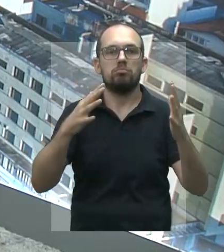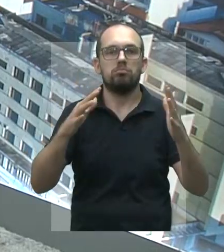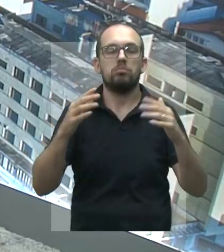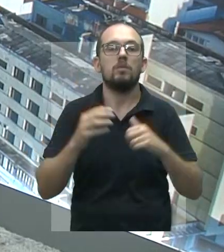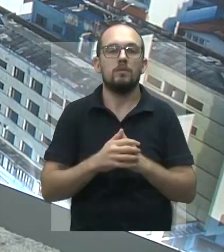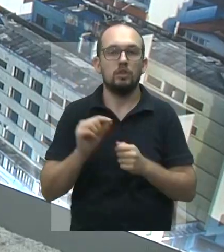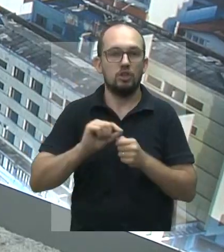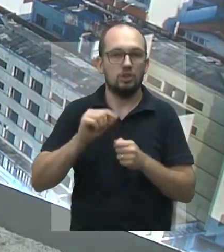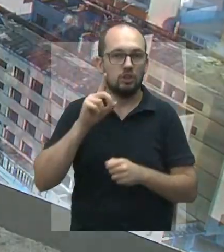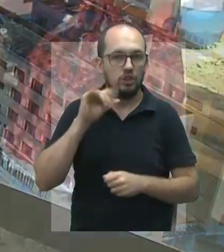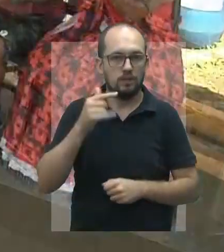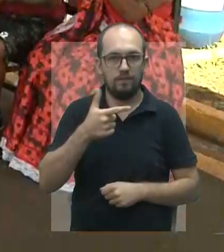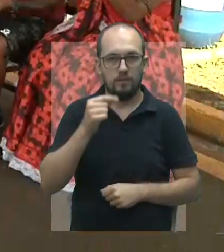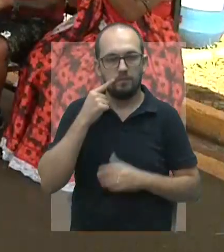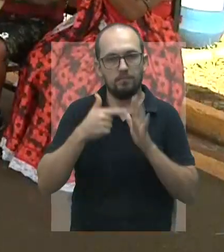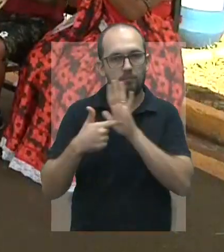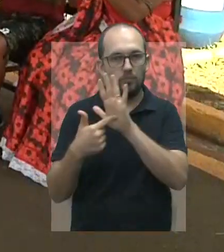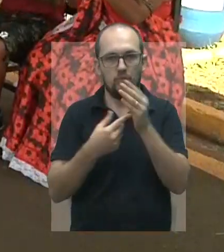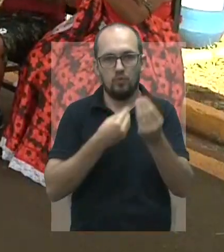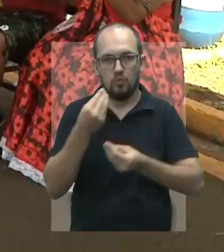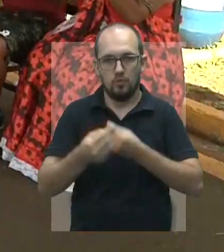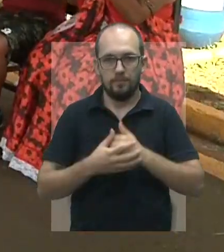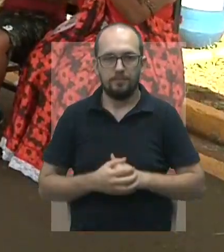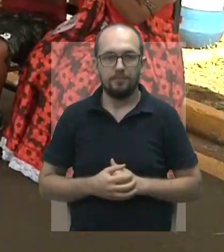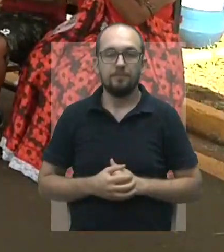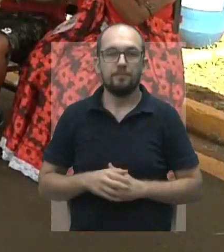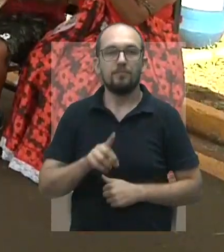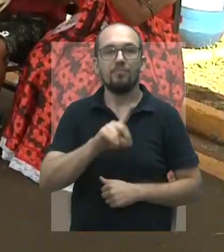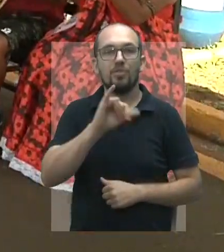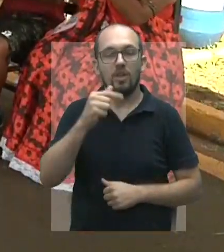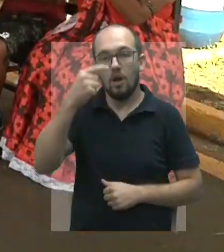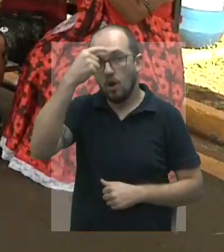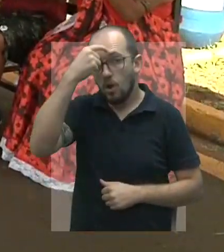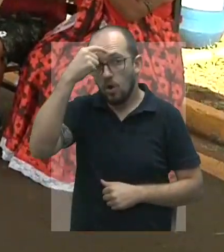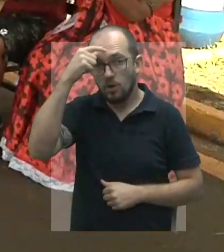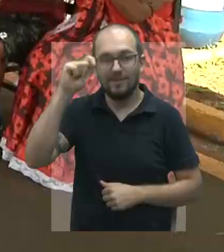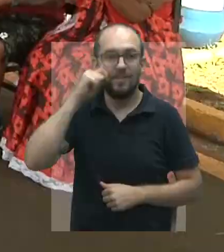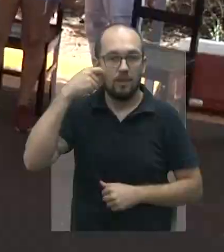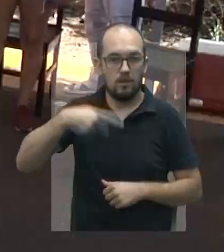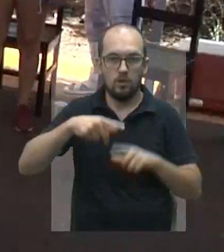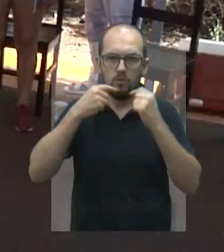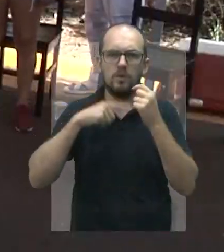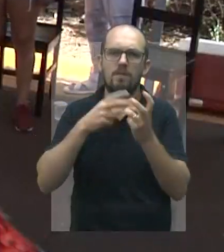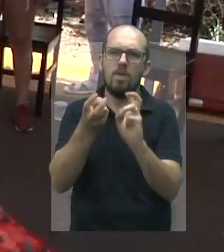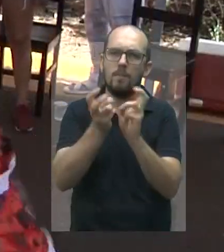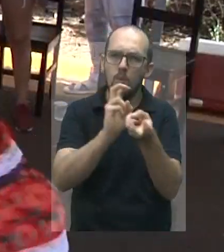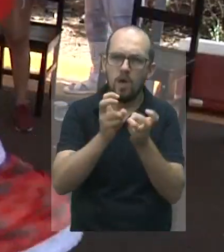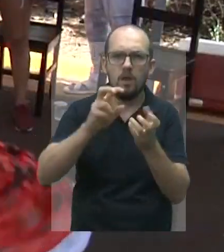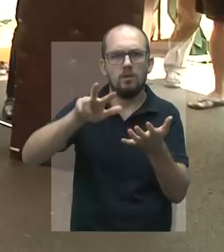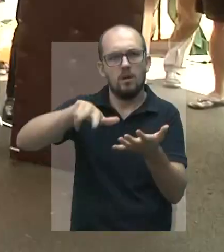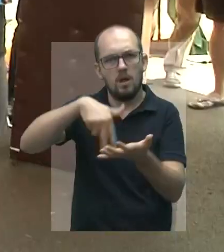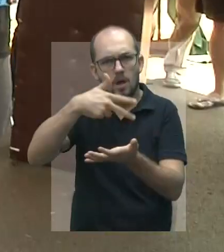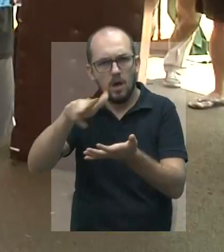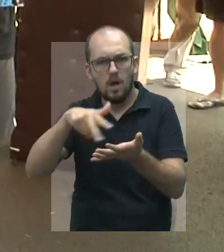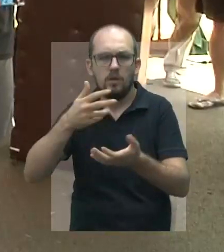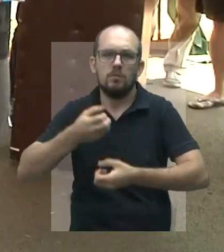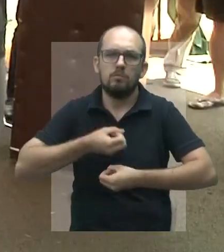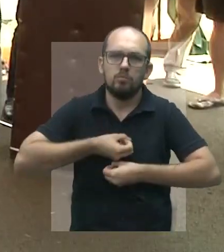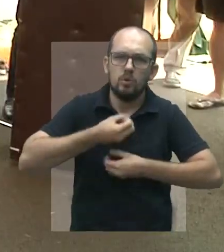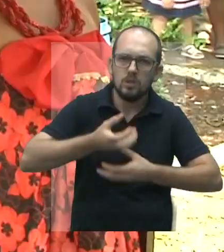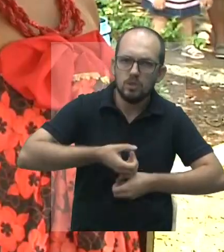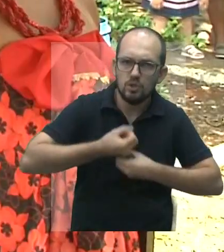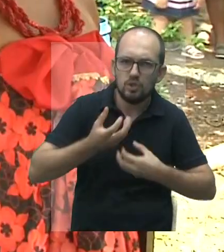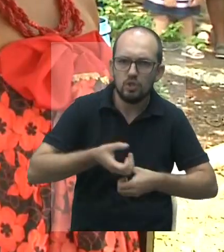agora como foi. O Dia da Consciência Negra em Jaú teve capoeira, dança, declamação de